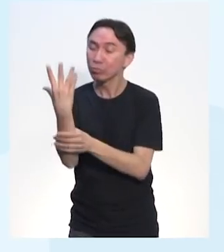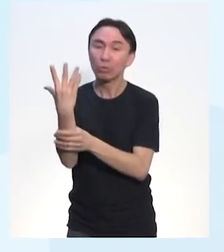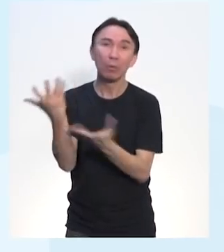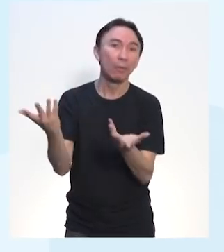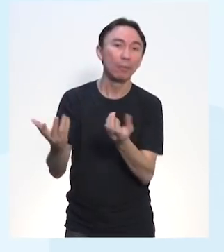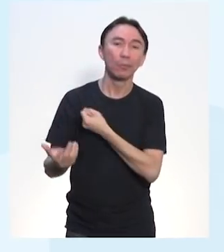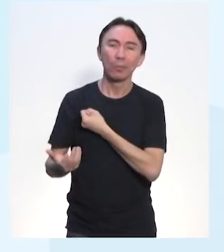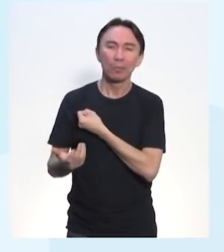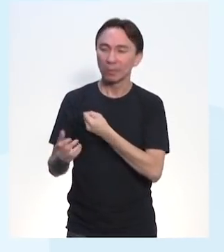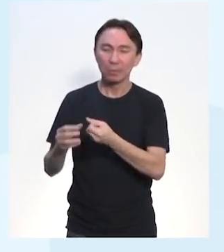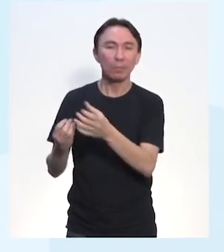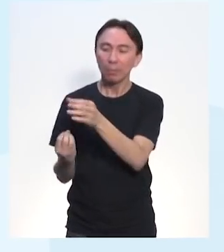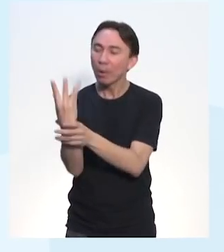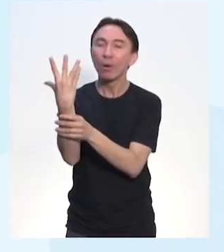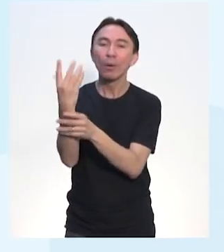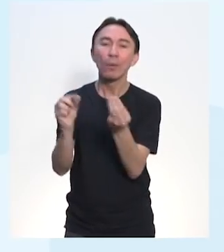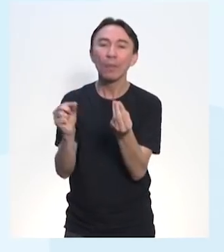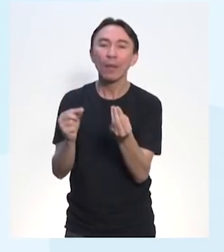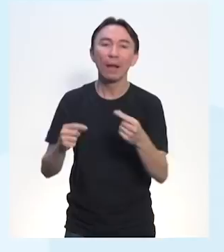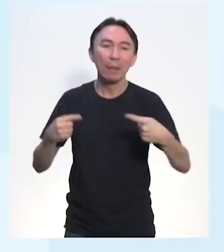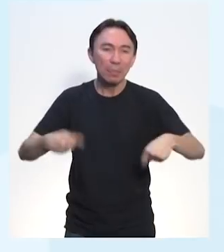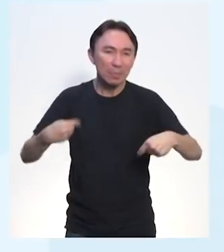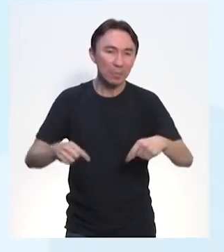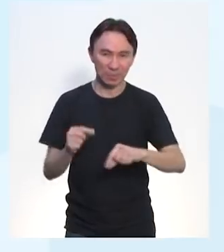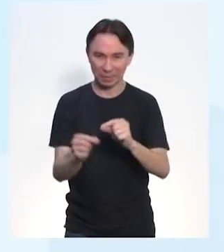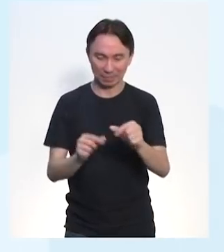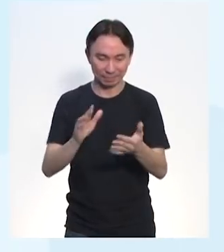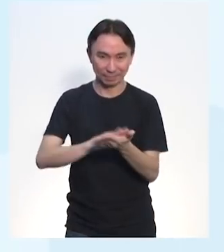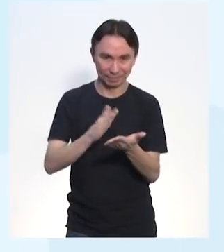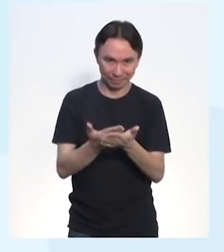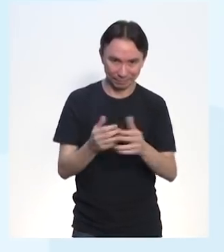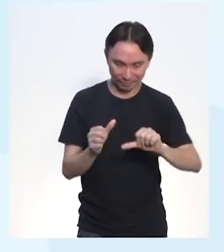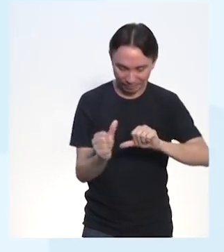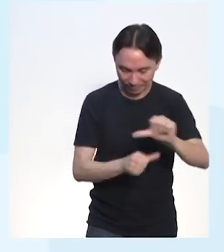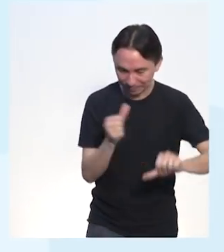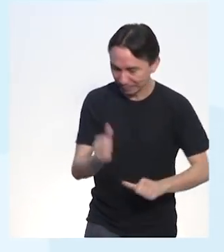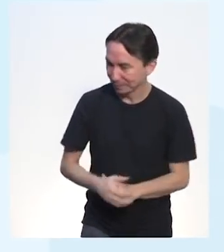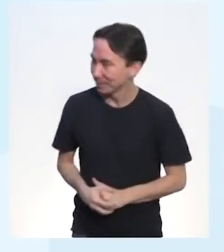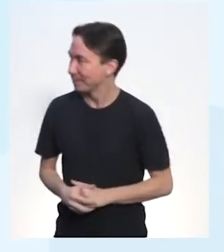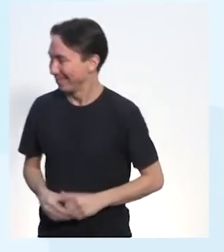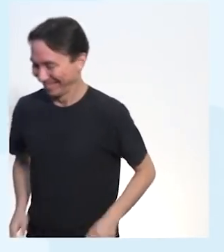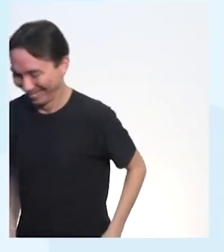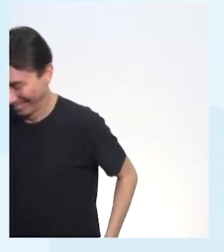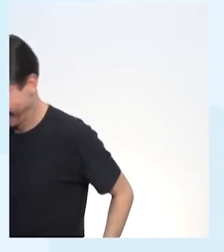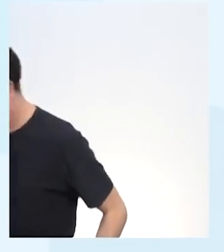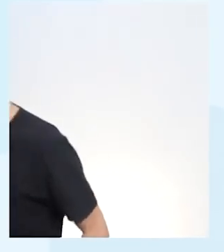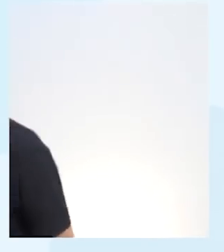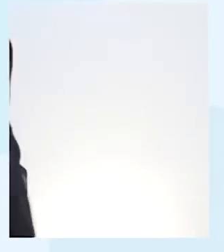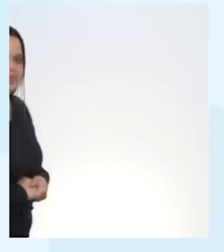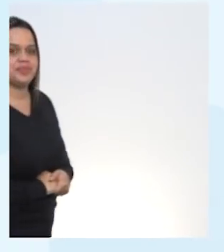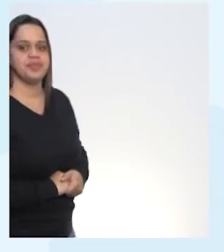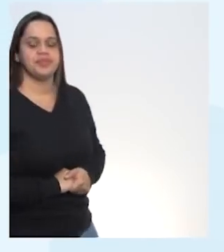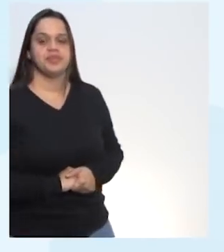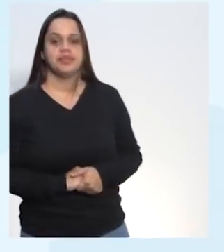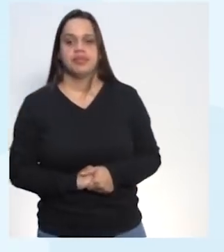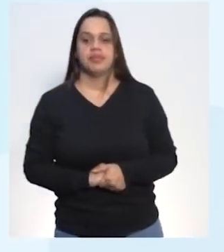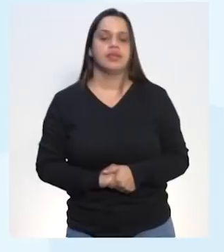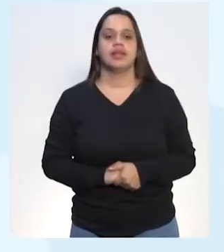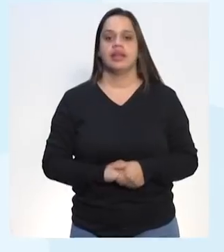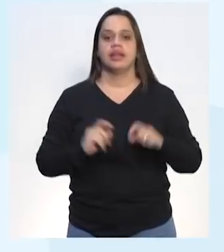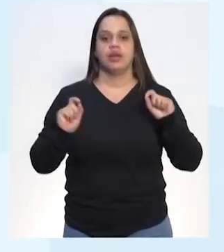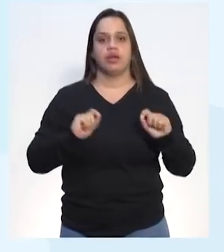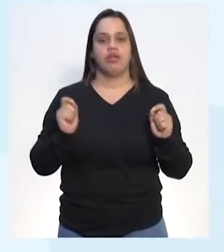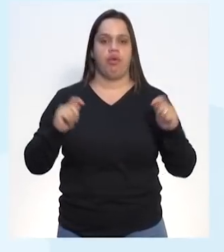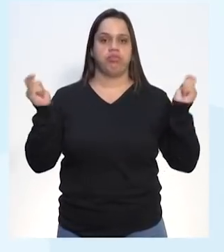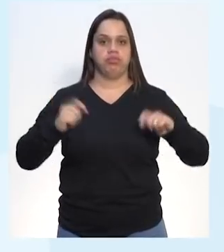números, foi uma necessidade. Então, basicamente, tudo que se inventa é por necessidade, né? Então, foi uma necessidade ali